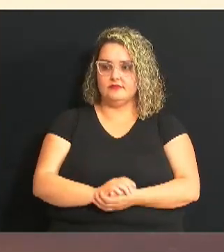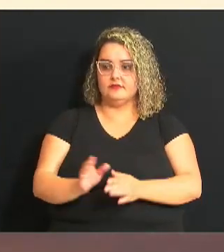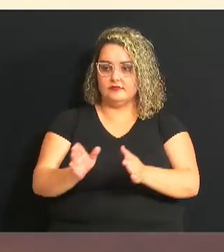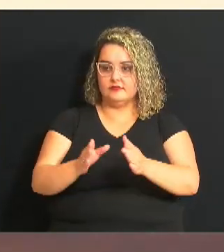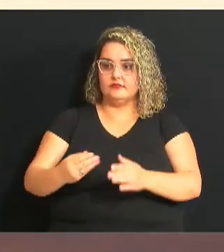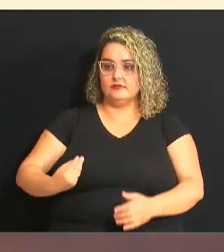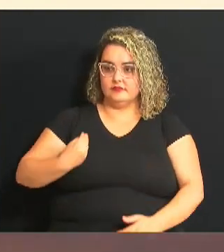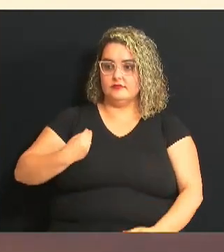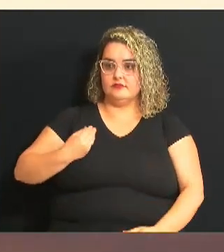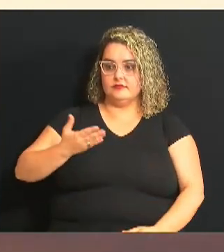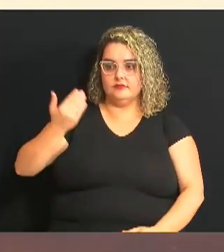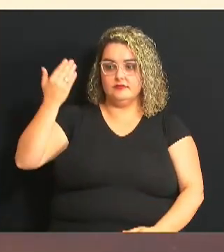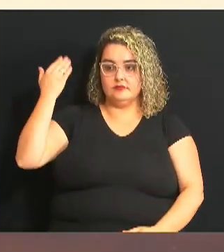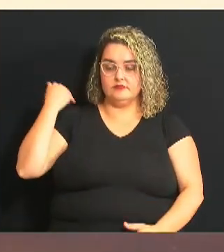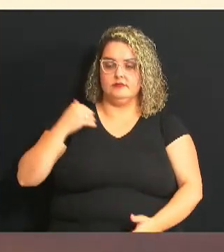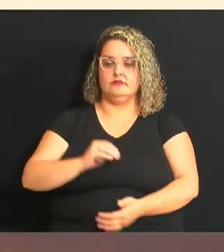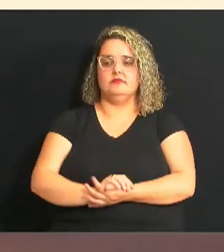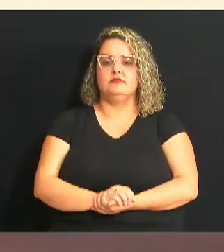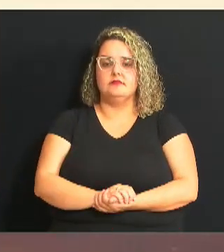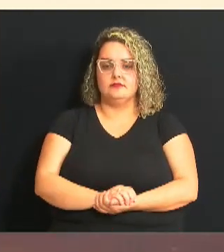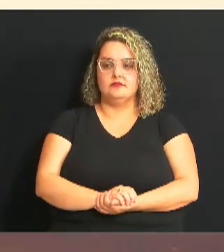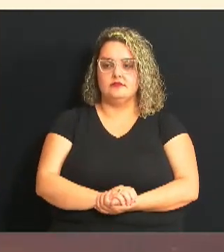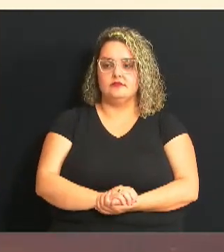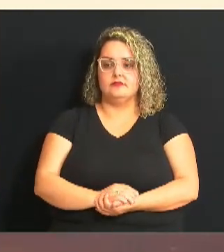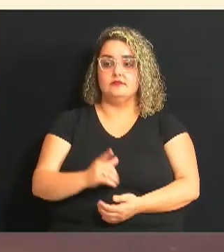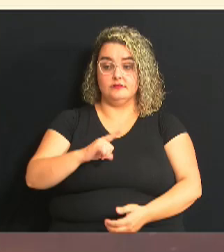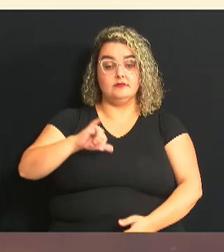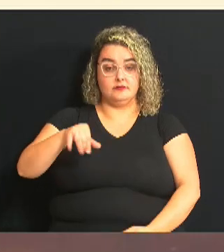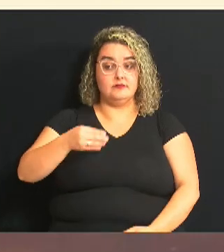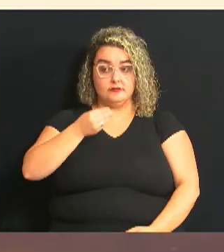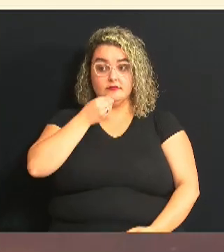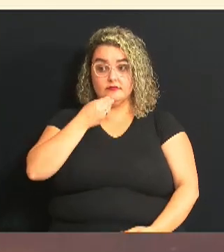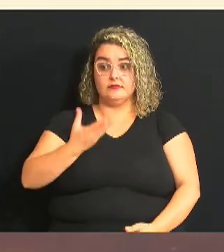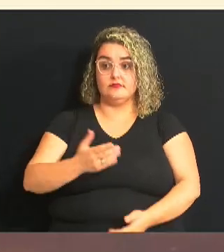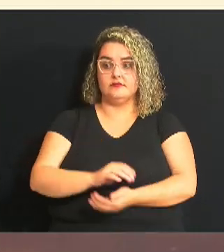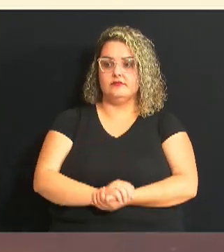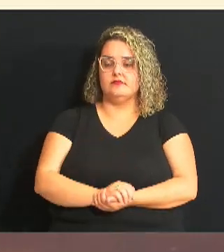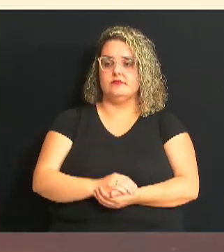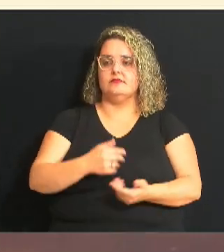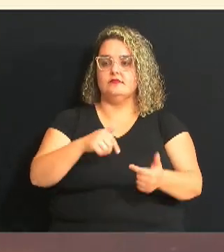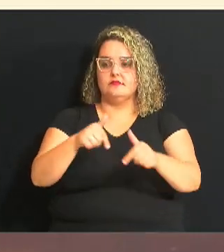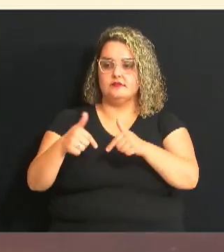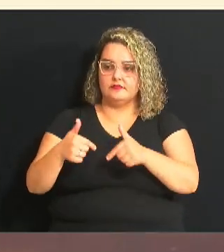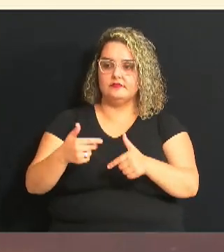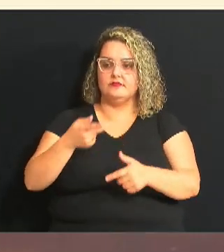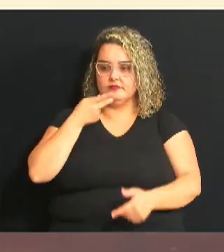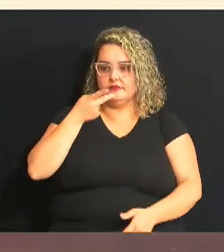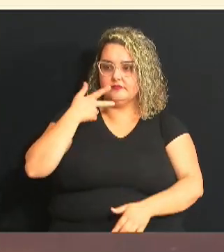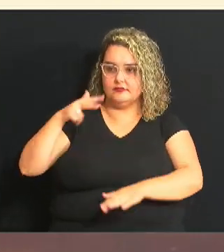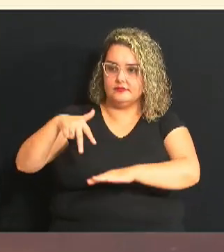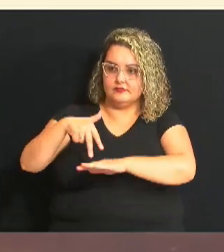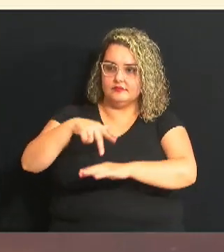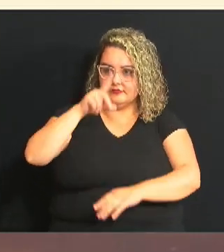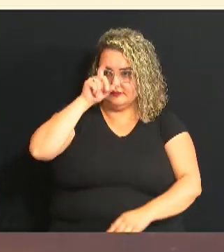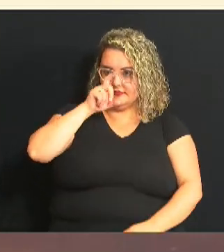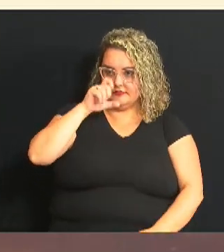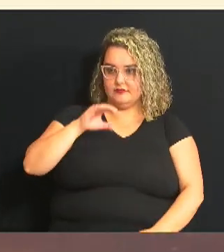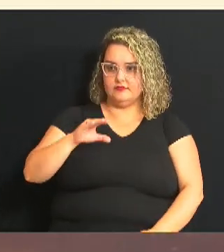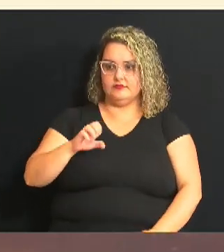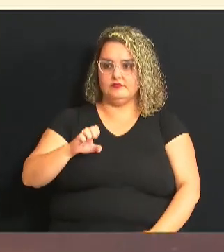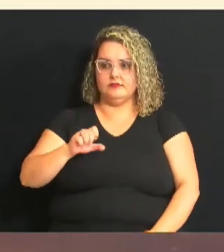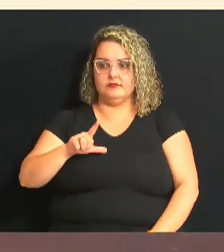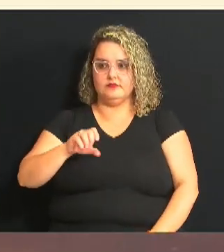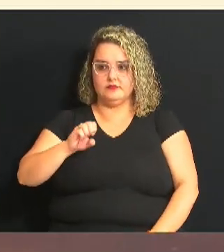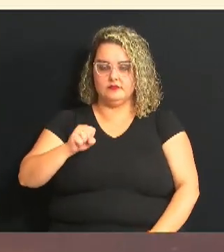gente, que nós tivemos a oportunidade de trabalharmos, eu citei na tribuna, lá no hospital Celso Perro, hospital da